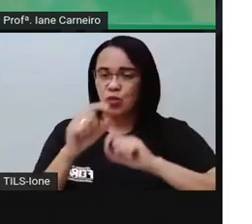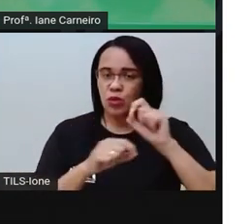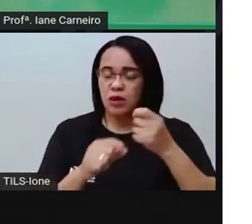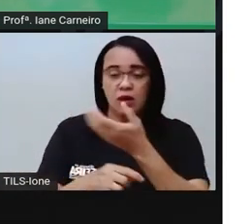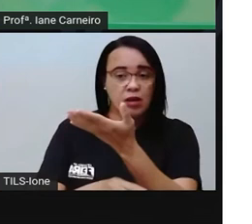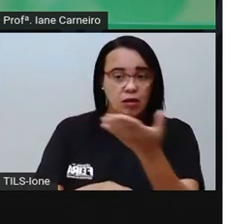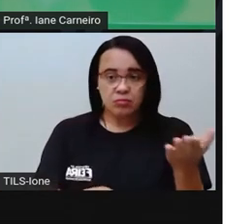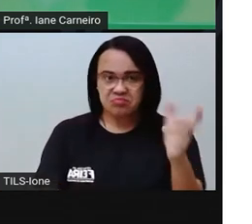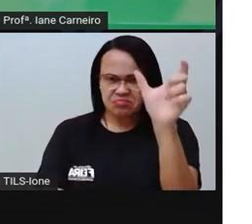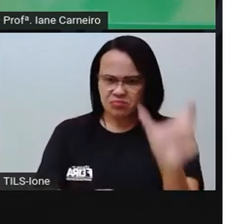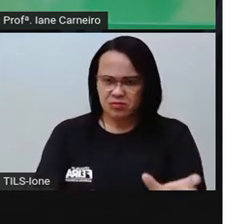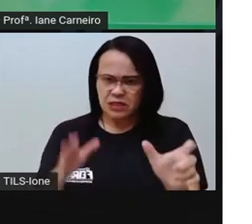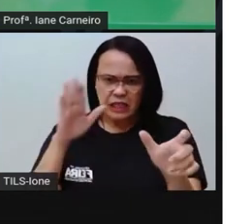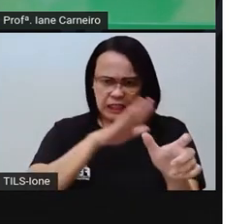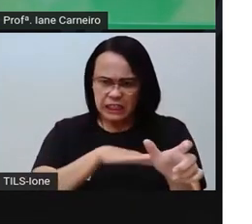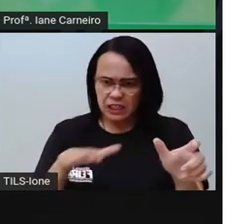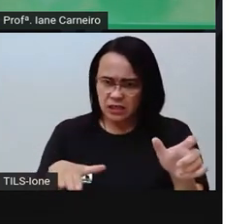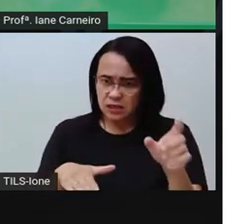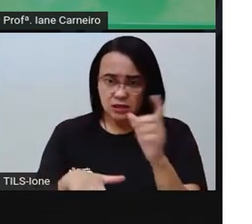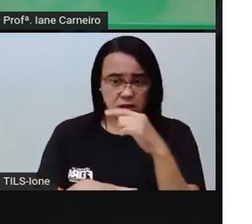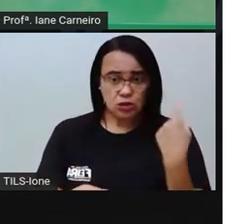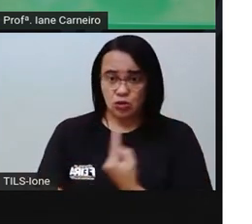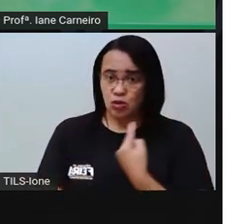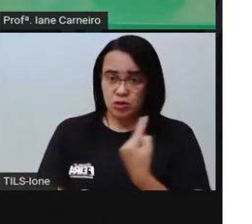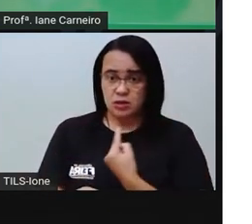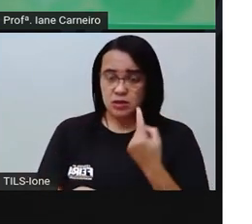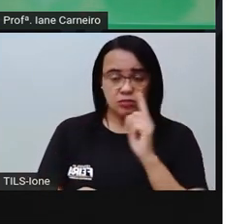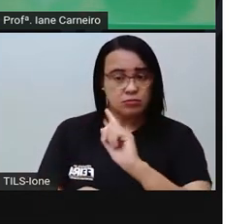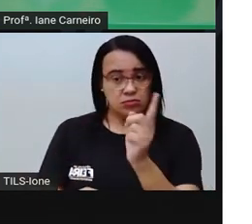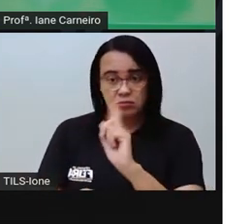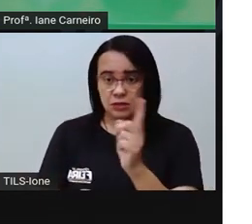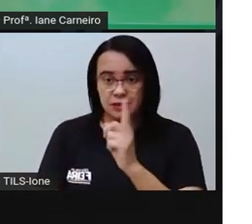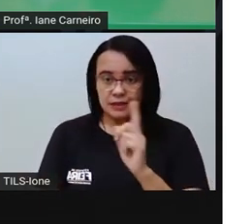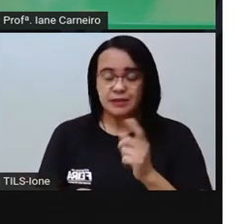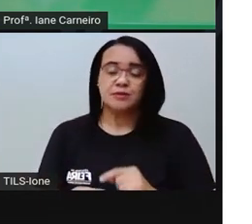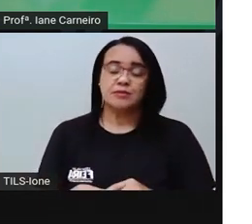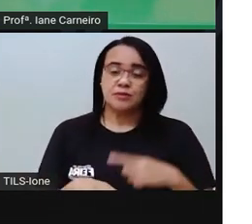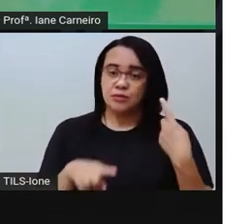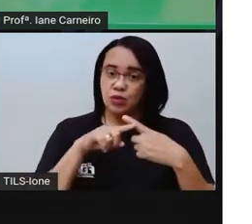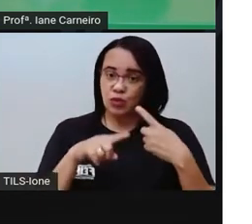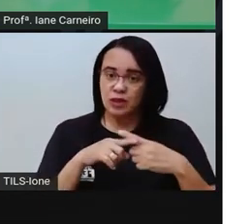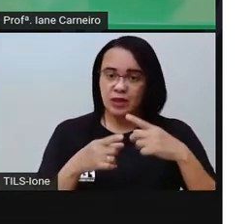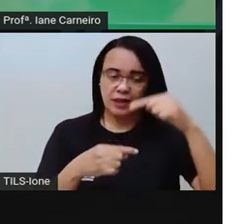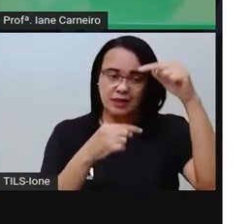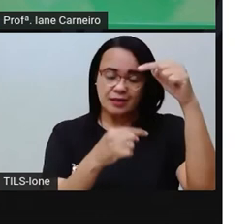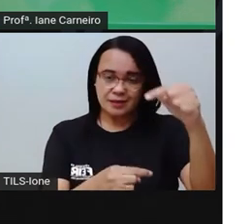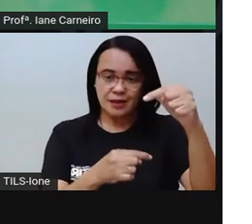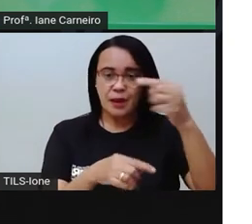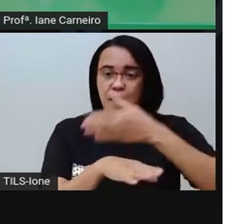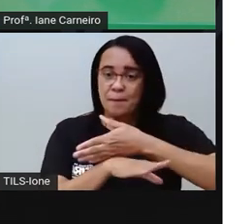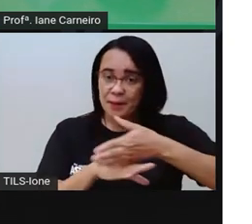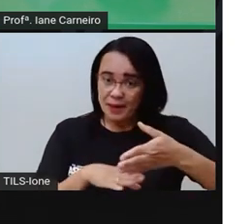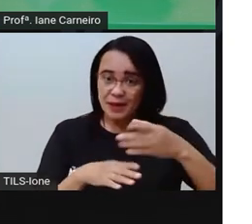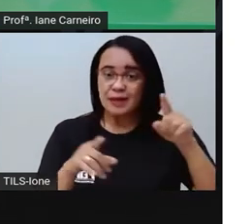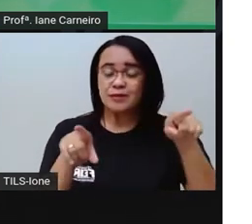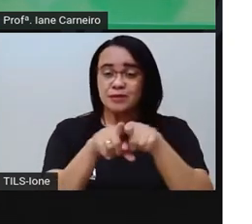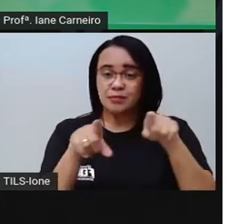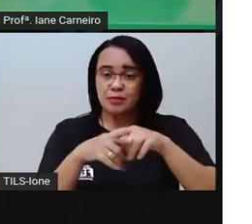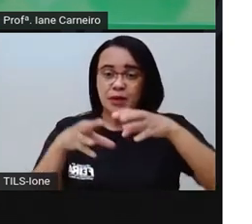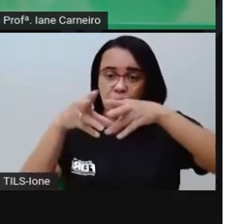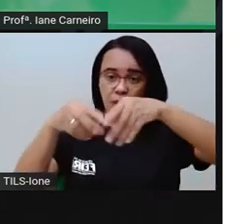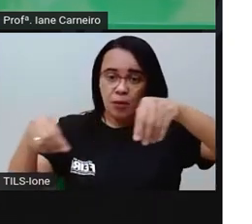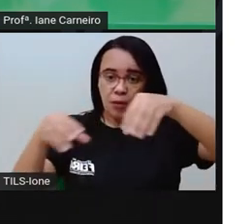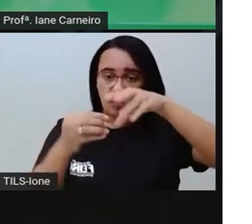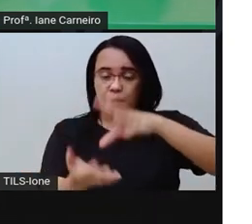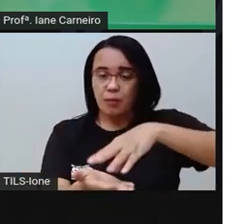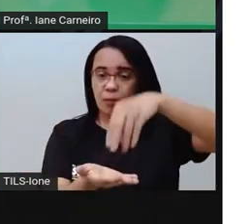esses produtos que a Pró vai estar falando aqui para você, apesar de que é um vinagre, né? E é um bicarbonato, mas como eles dois vão